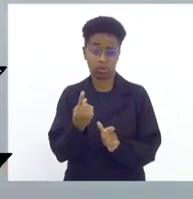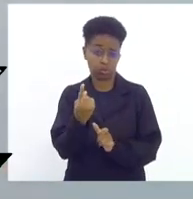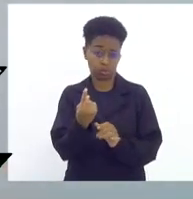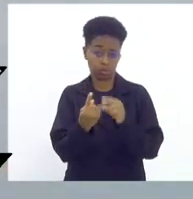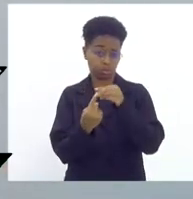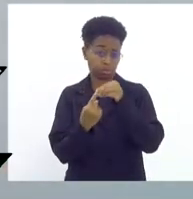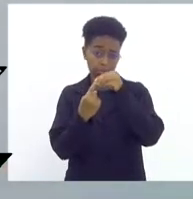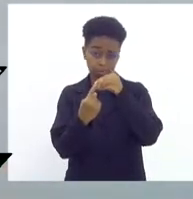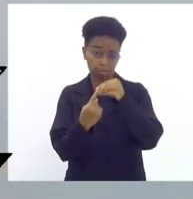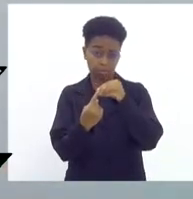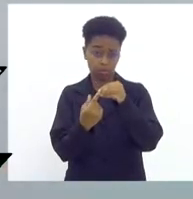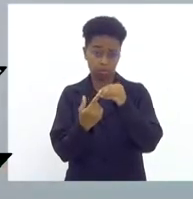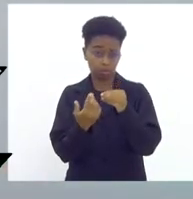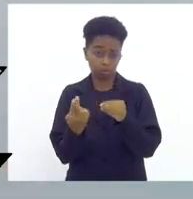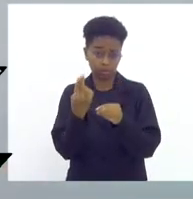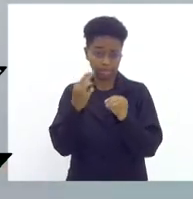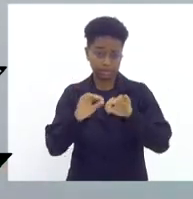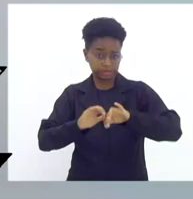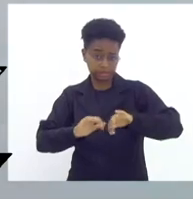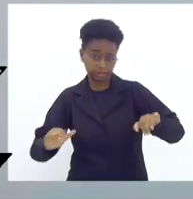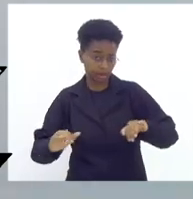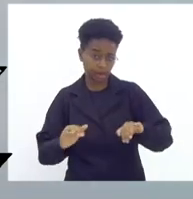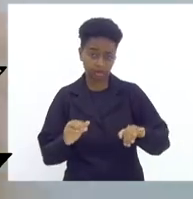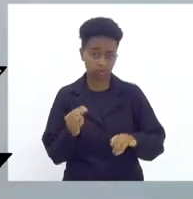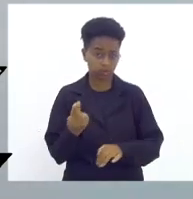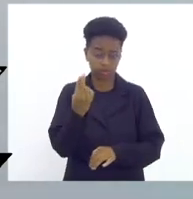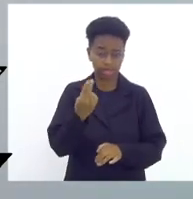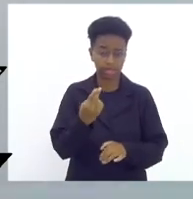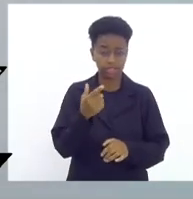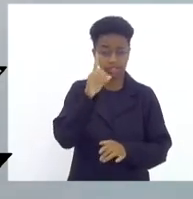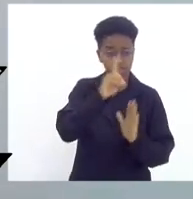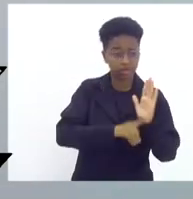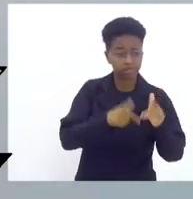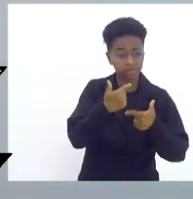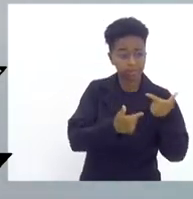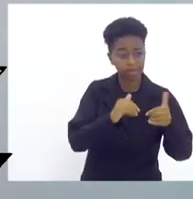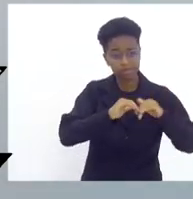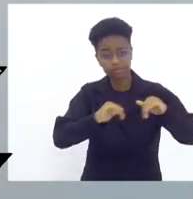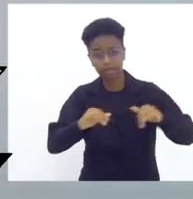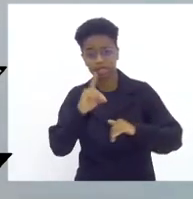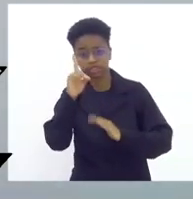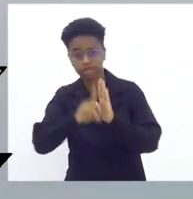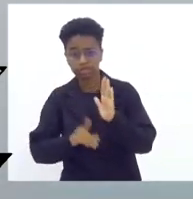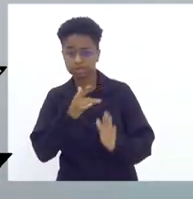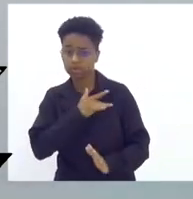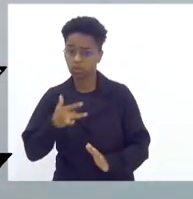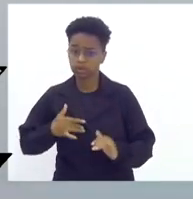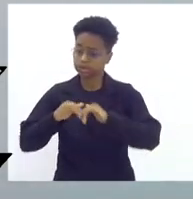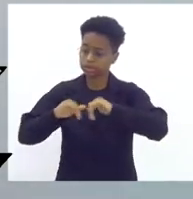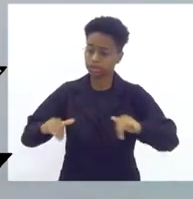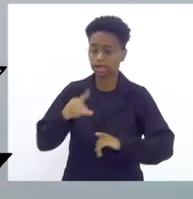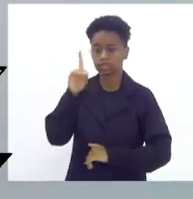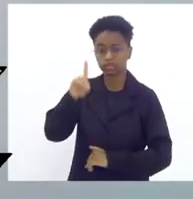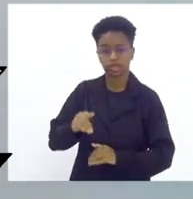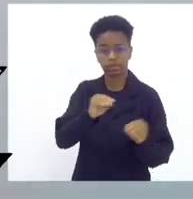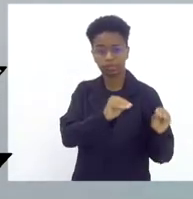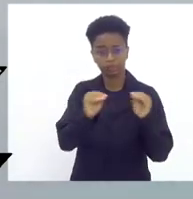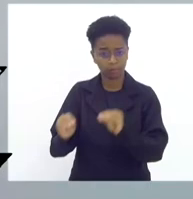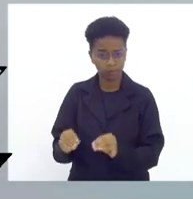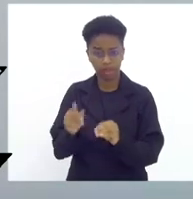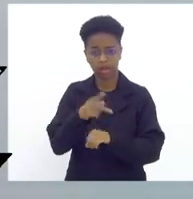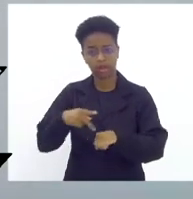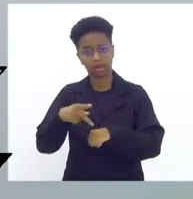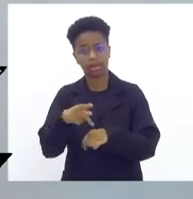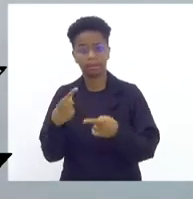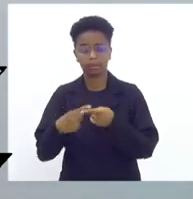né indivisível portanto não dá para a gente separar o direito ao trabalho do direito à saúde do direito a migrar né que a